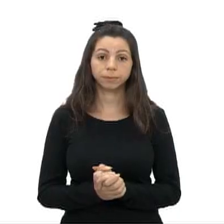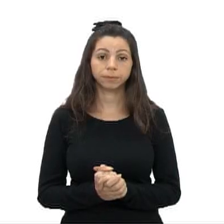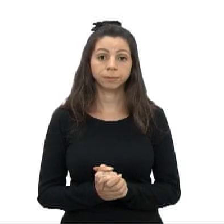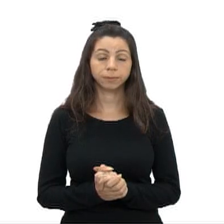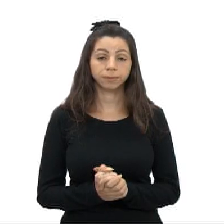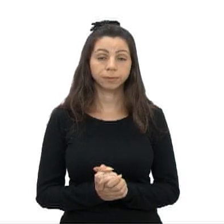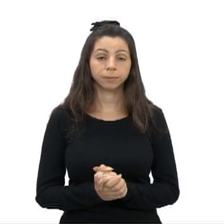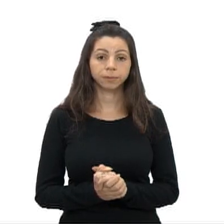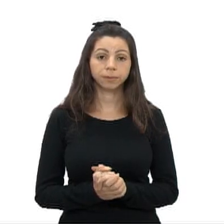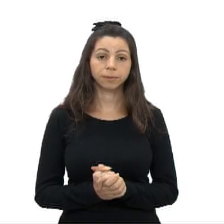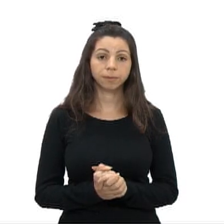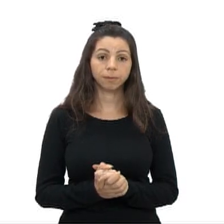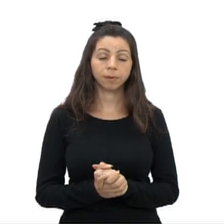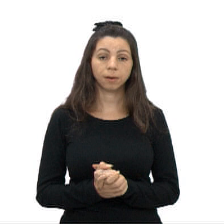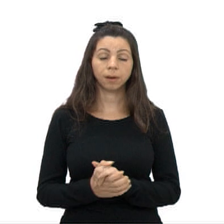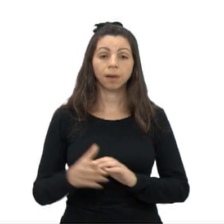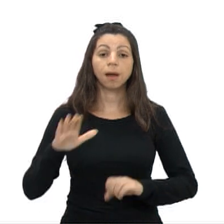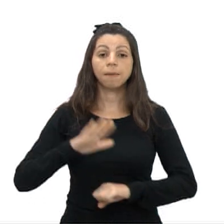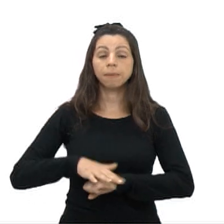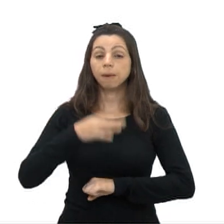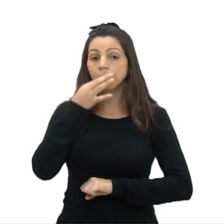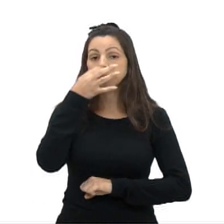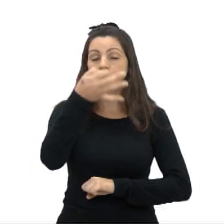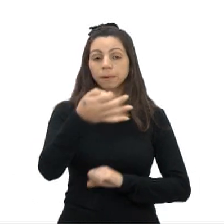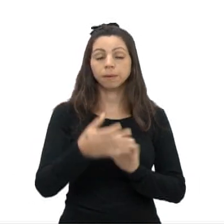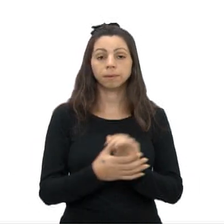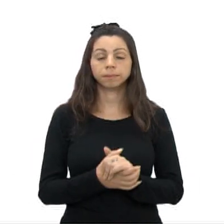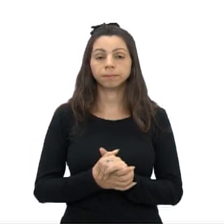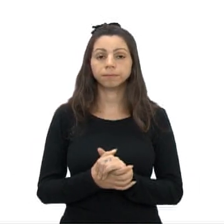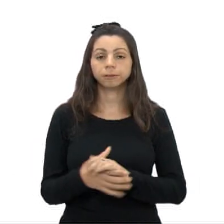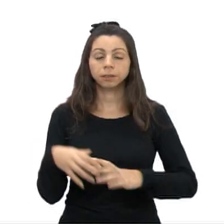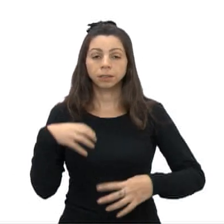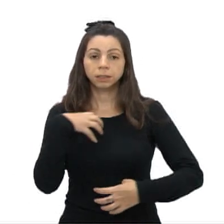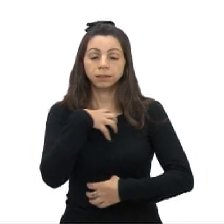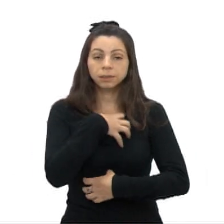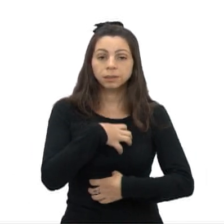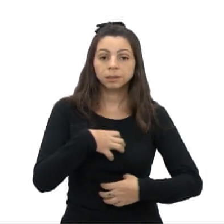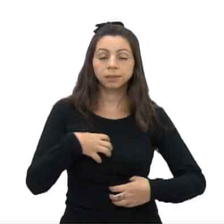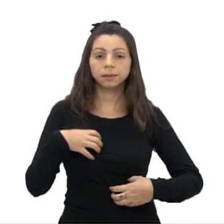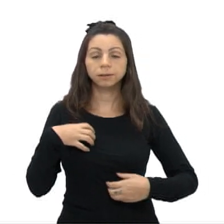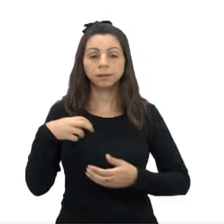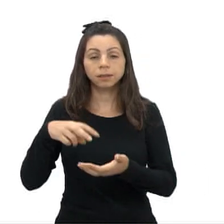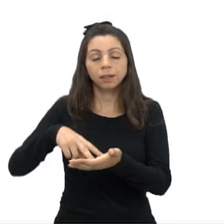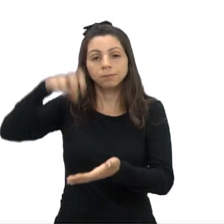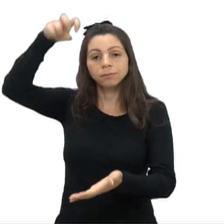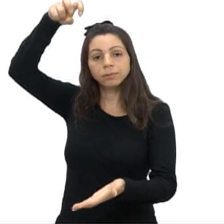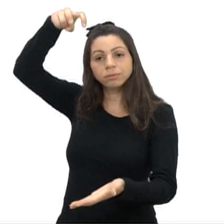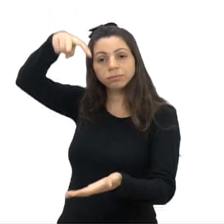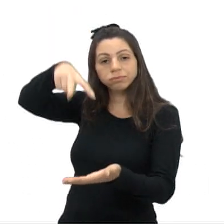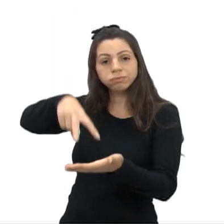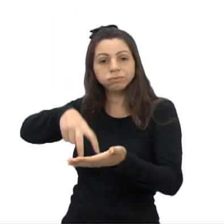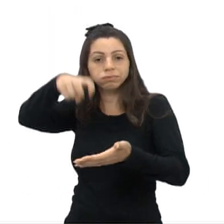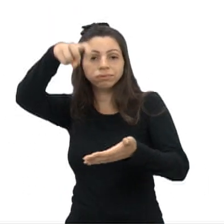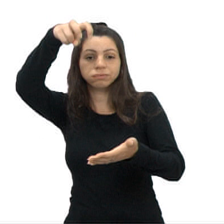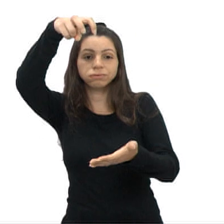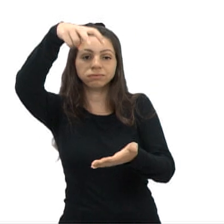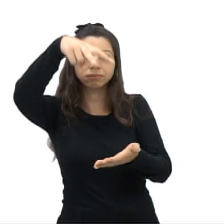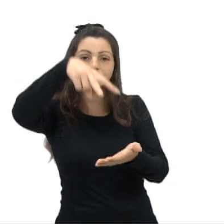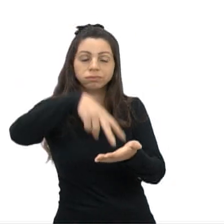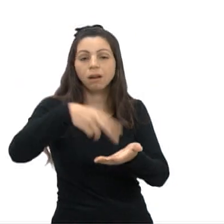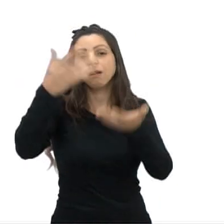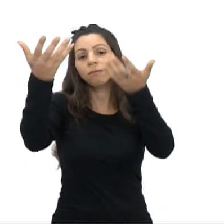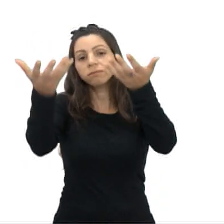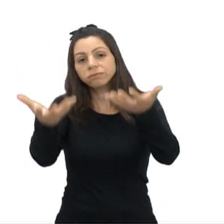A minha sugestão é a sensação de estar flutuando dentro de uma nave, fora de uma realidade